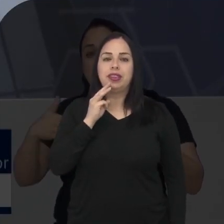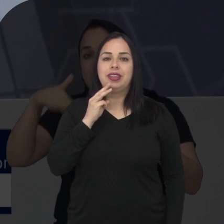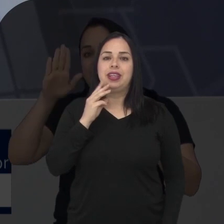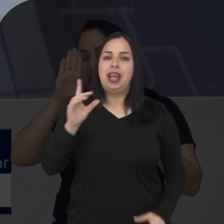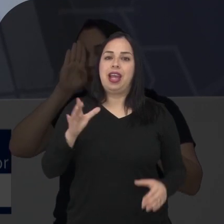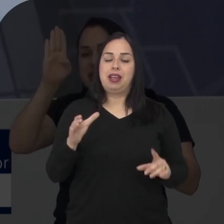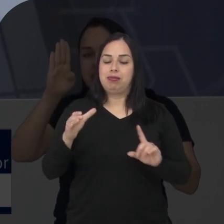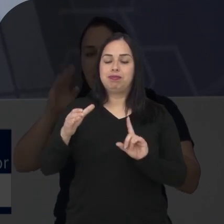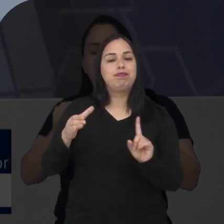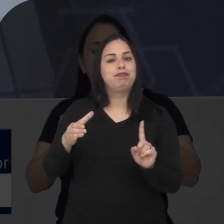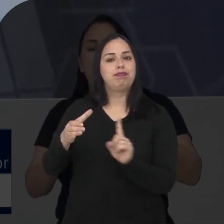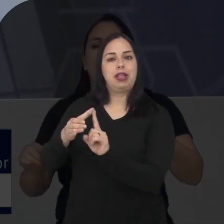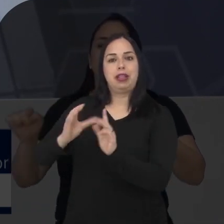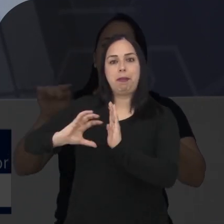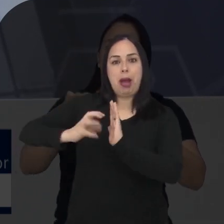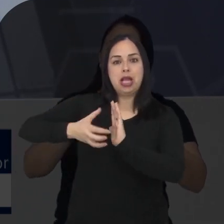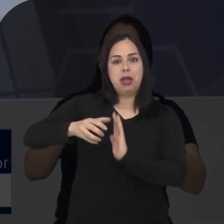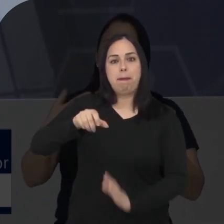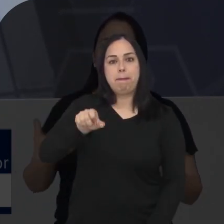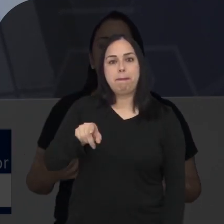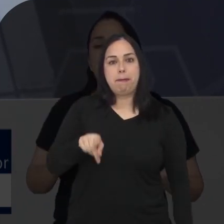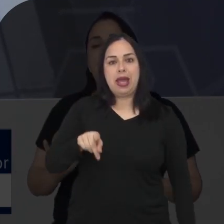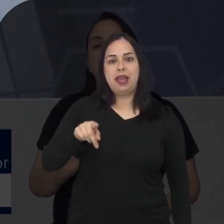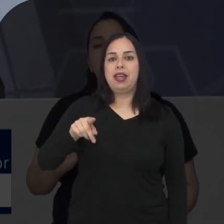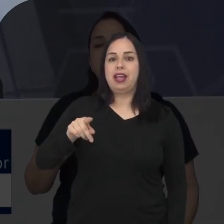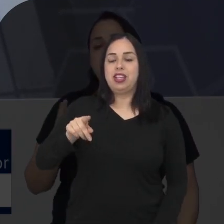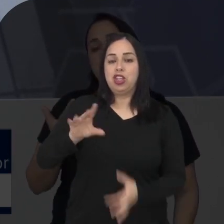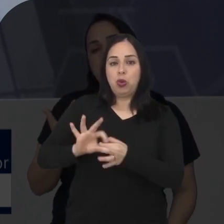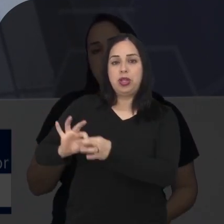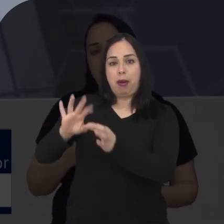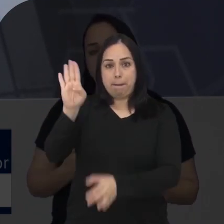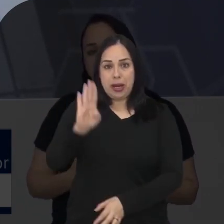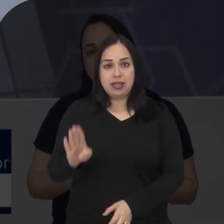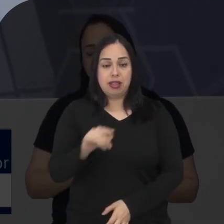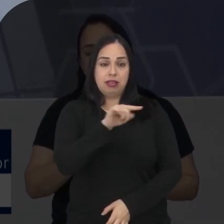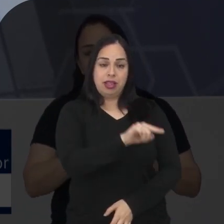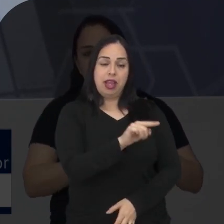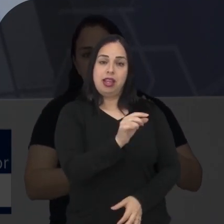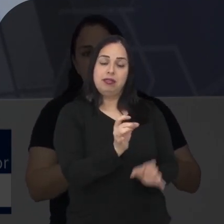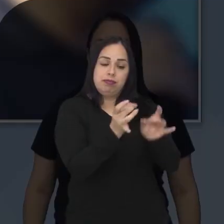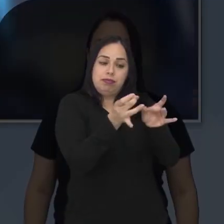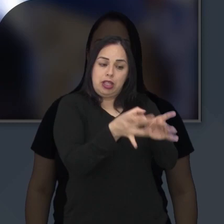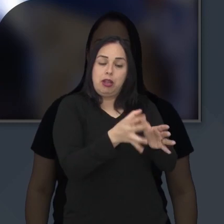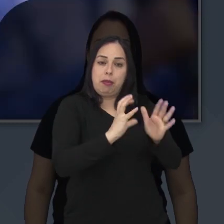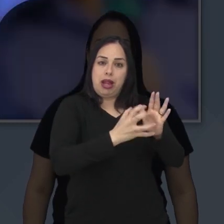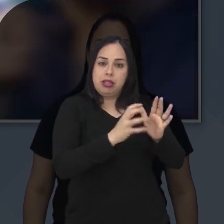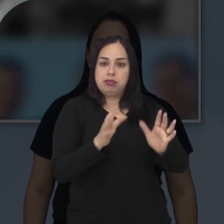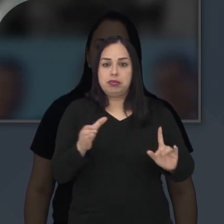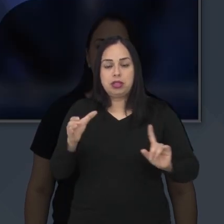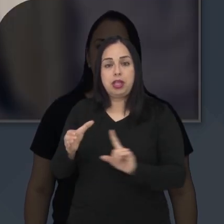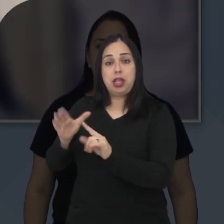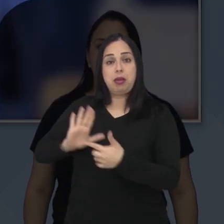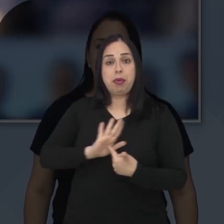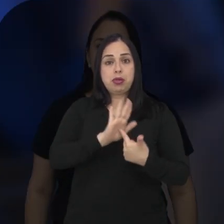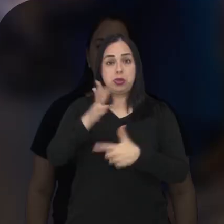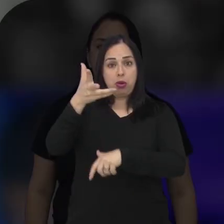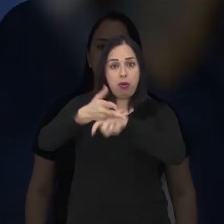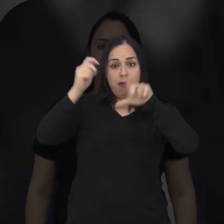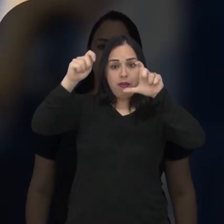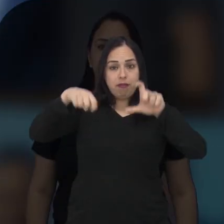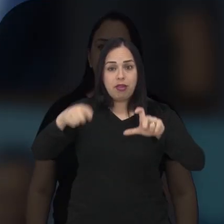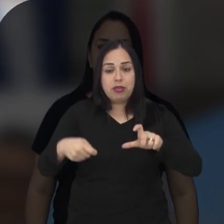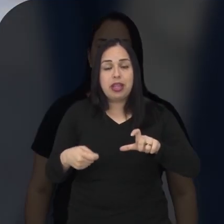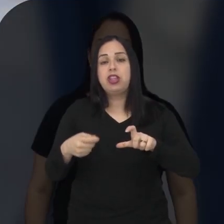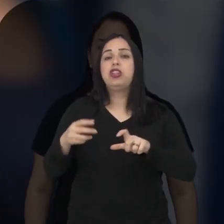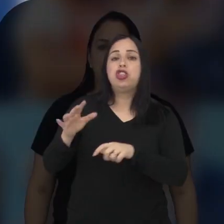Partido União Brasil a partir da desfiliação do PSC, o Partido Social Cristão. Hayashi ainda apresentou um vídeo com imagens